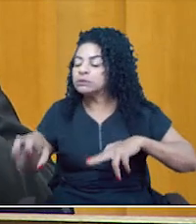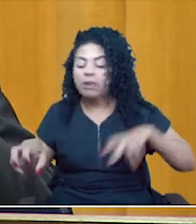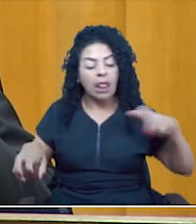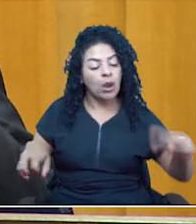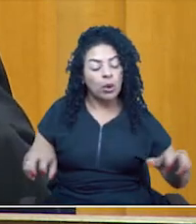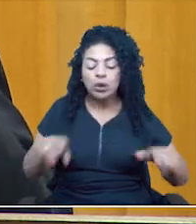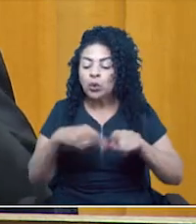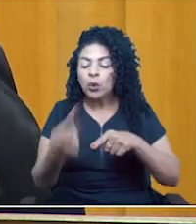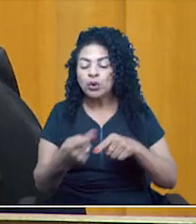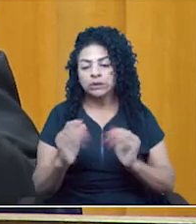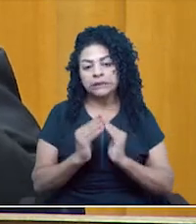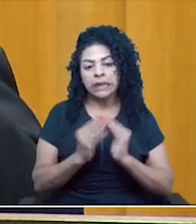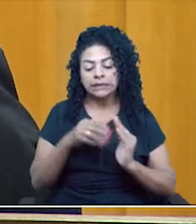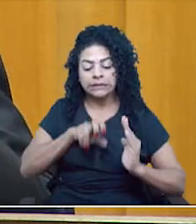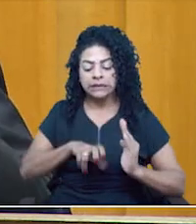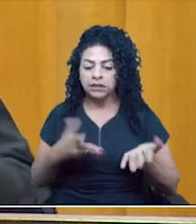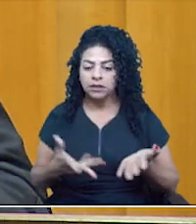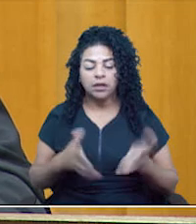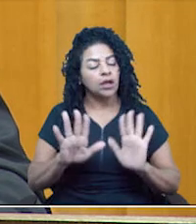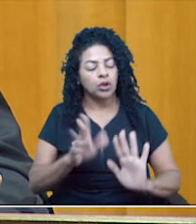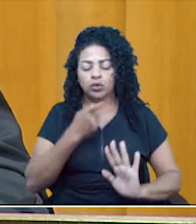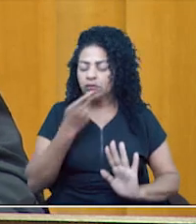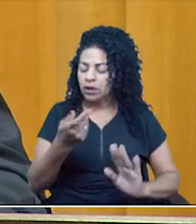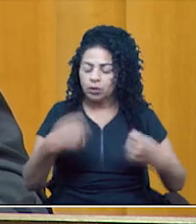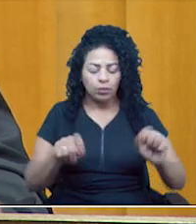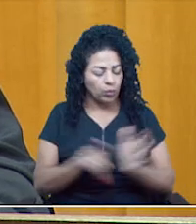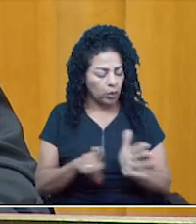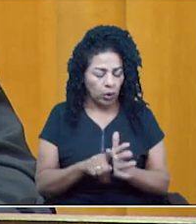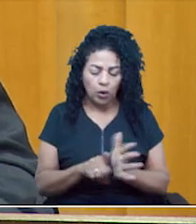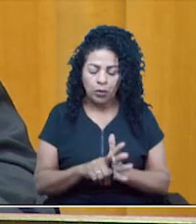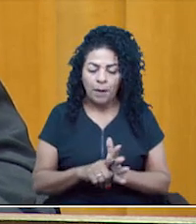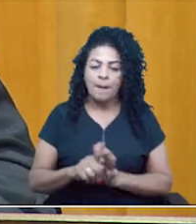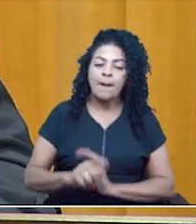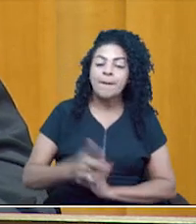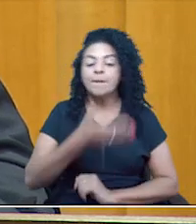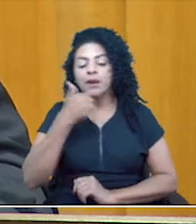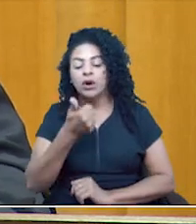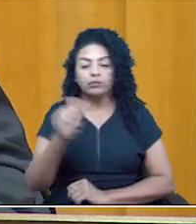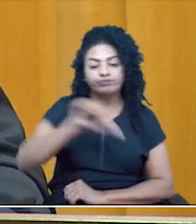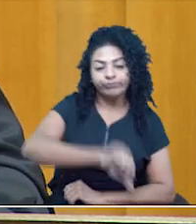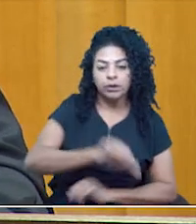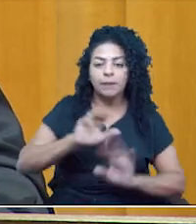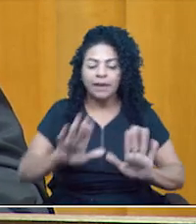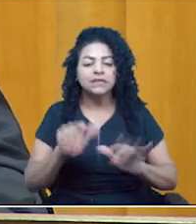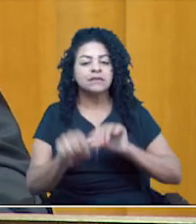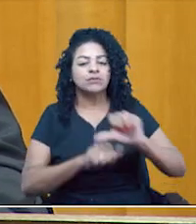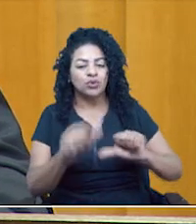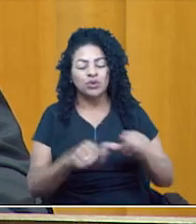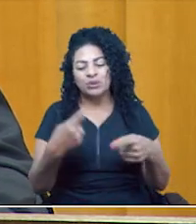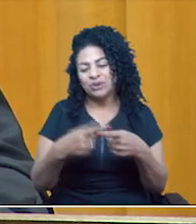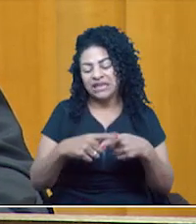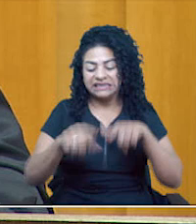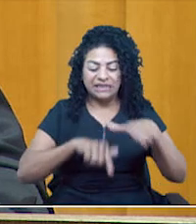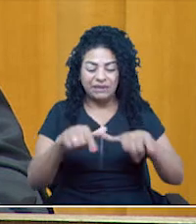Não estou dizendo que melhora nem que piora, estou dizendo que muda, porque lembrem, trabalho à distância, teletrabalho não é necessariamente bom